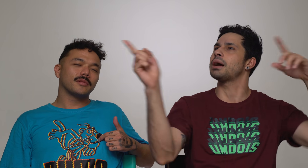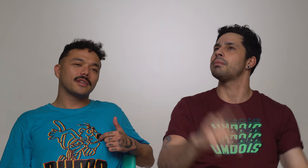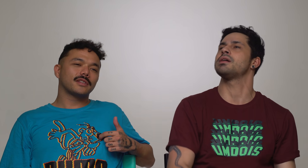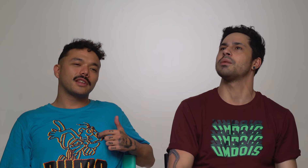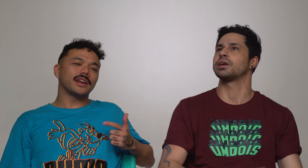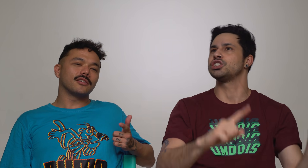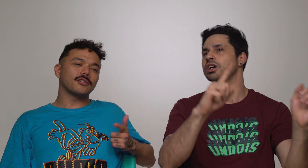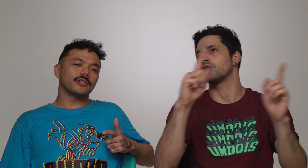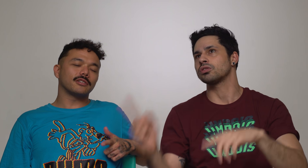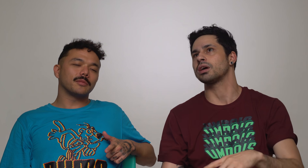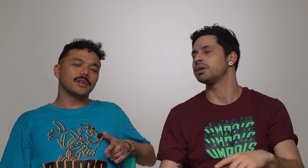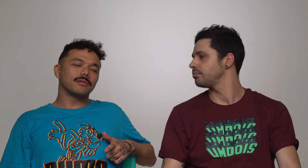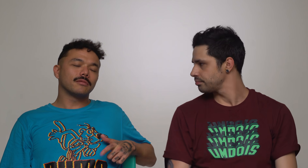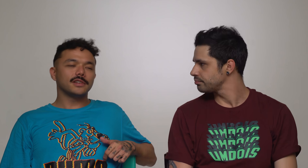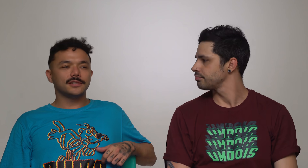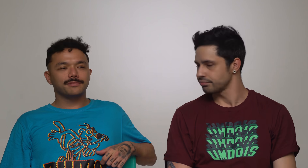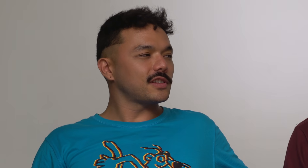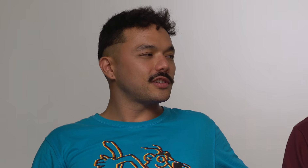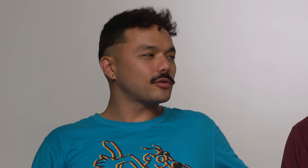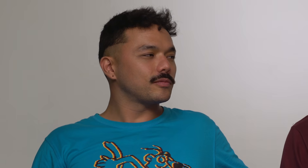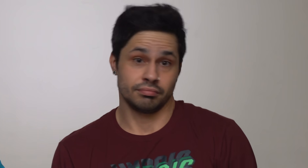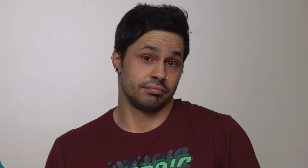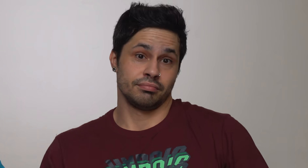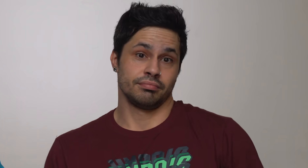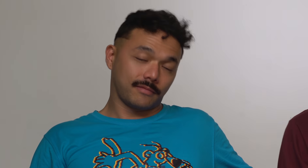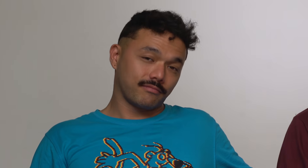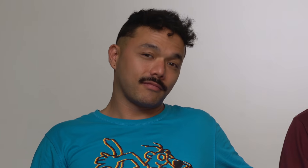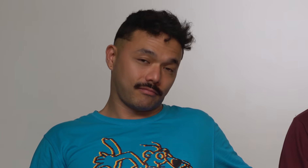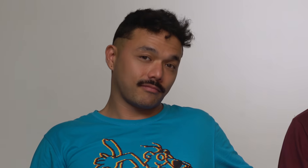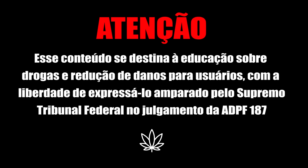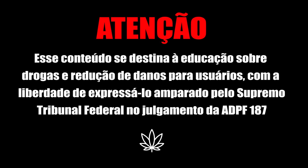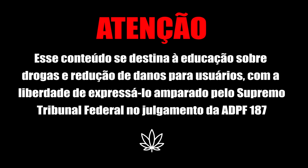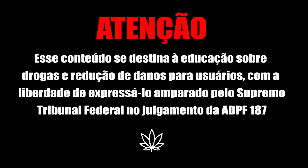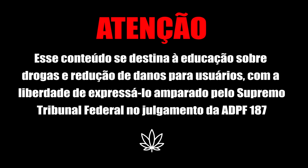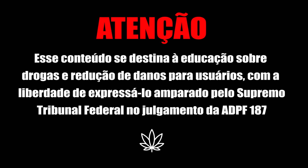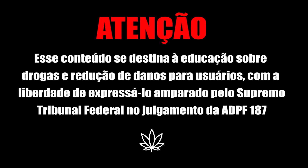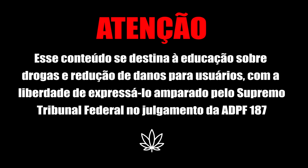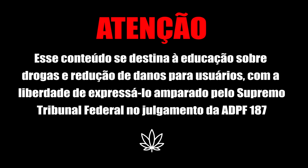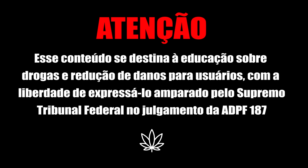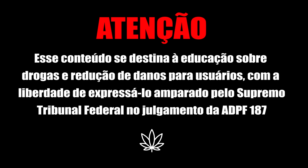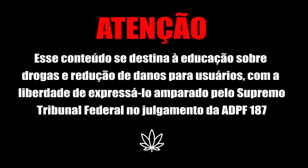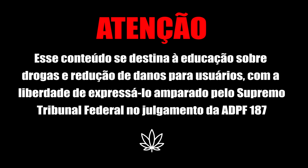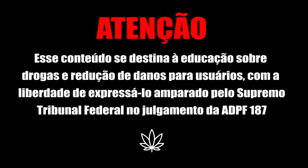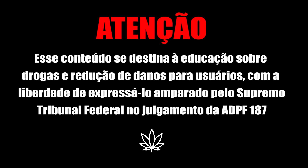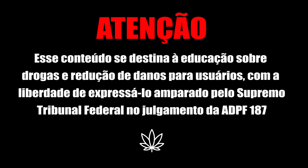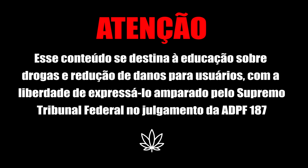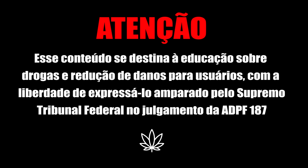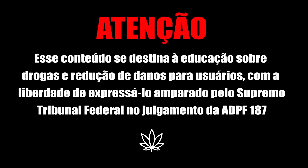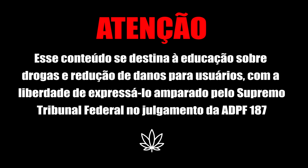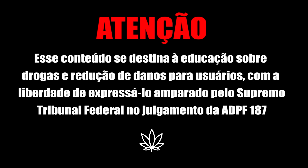deficiente da barbearia. Que tá a gente só sai de cortar o cabelo. Entendi. Faz sentido. Esse conteúdo se destina à educação sobre drogas e redução